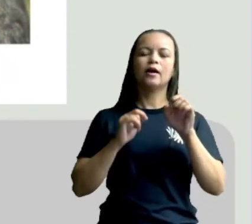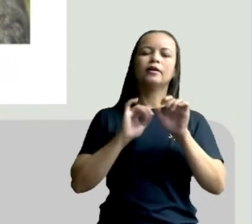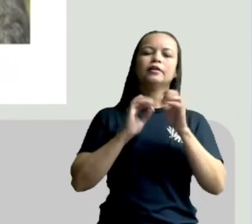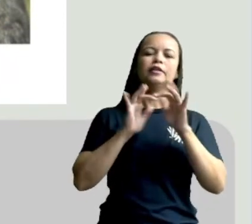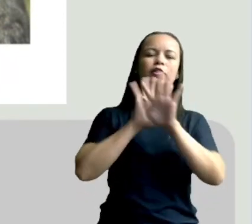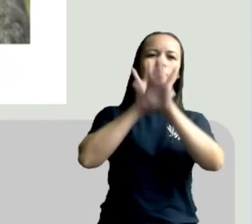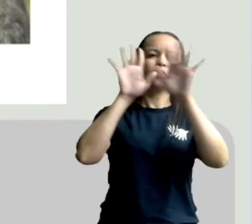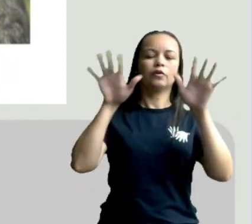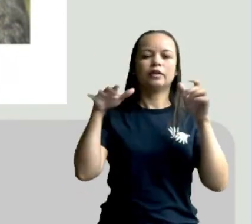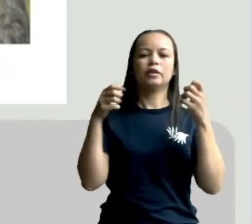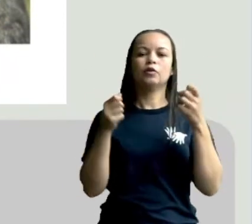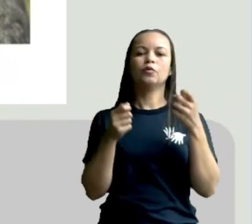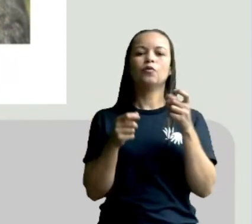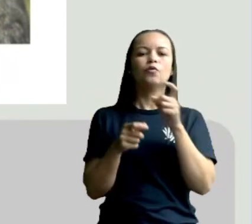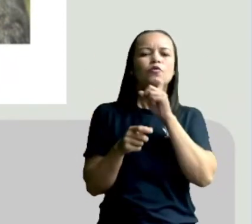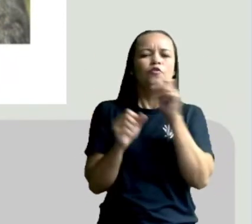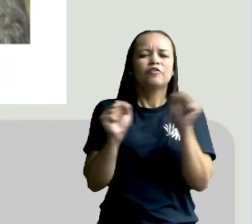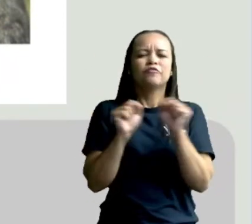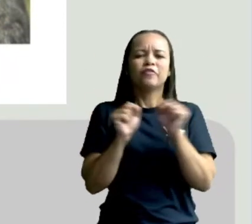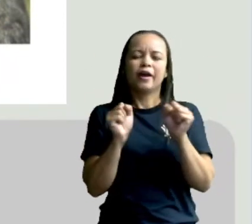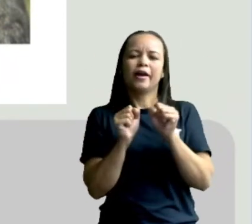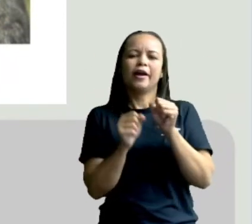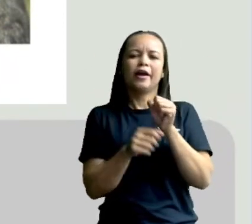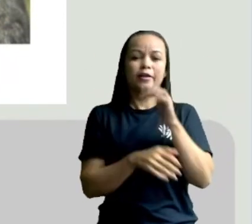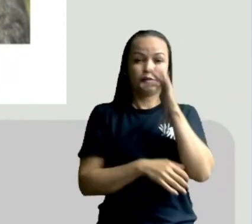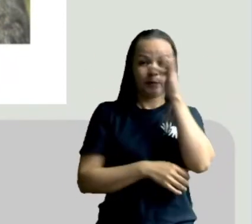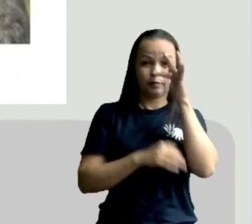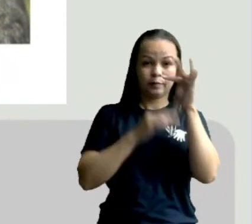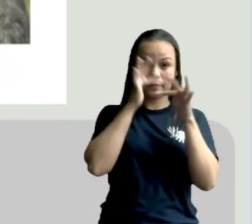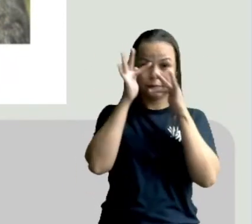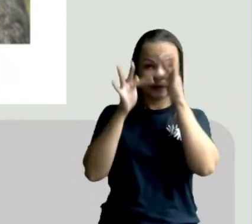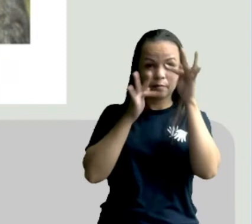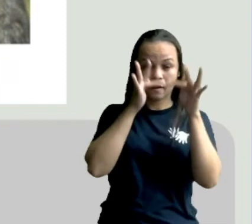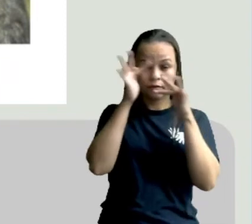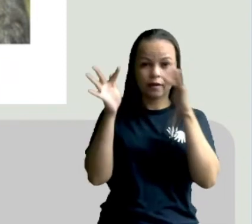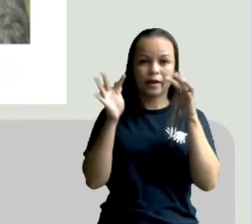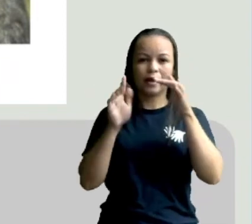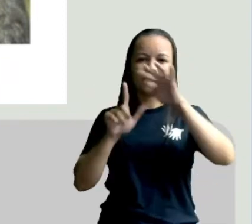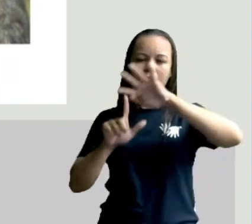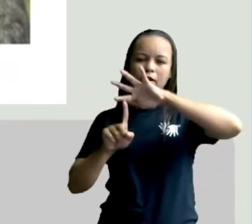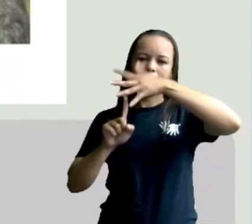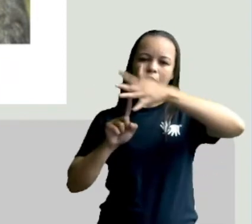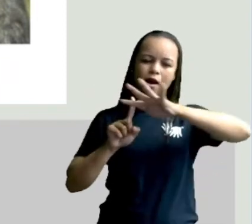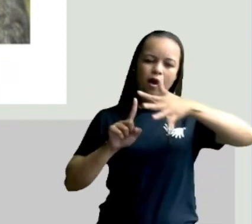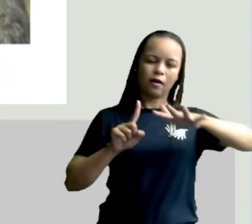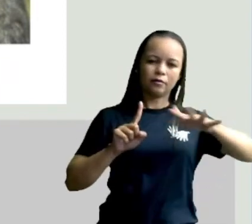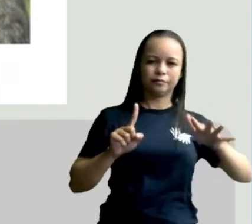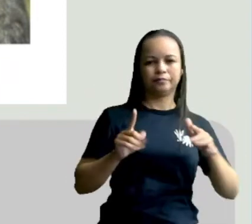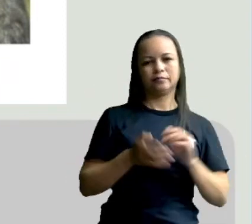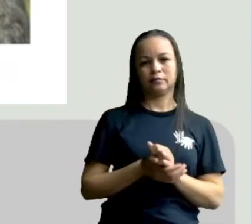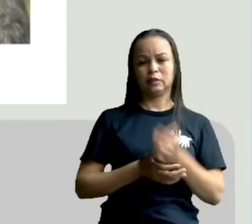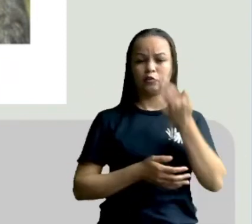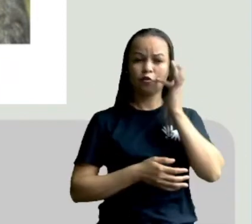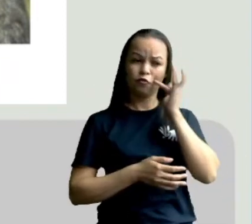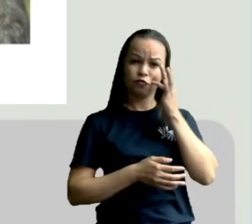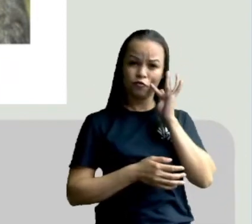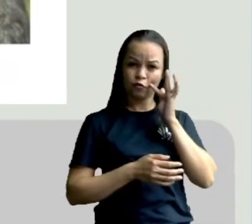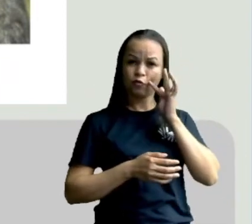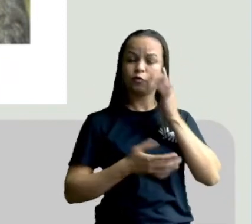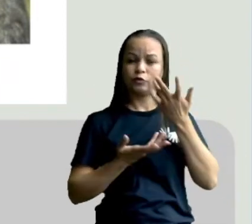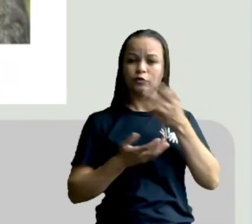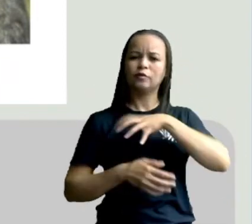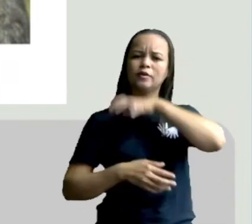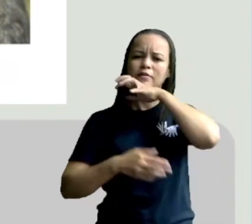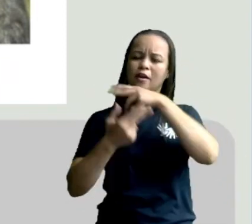inverno e a primavera, o outono e o verão. Sou o fruto e sou a fauna, sou